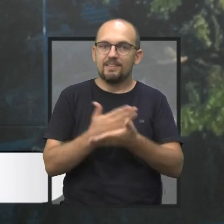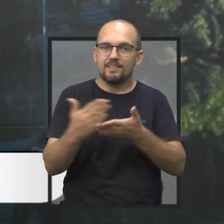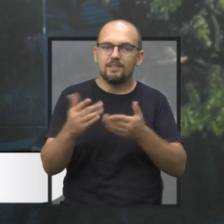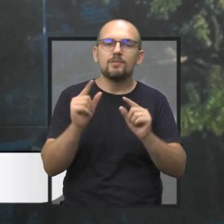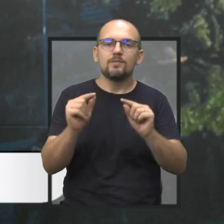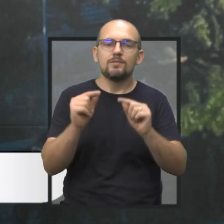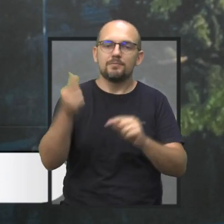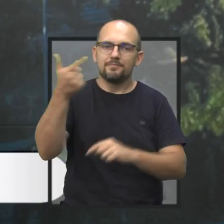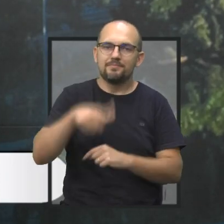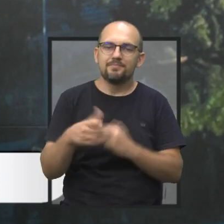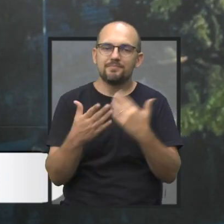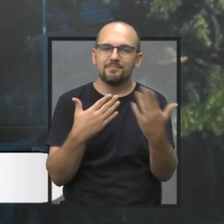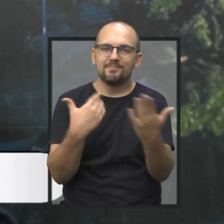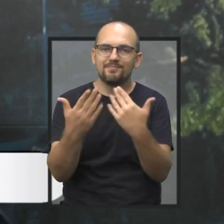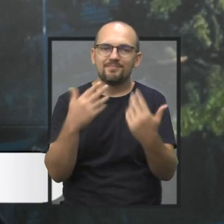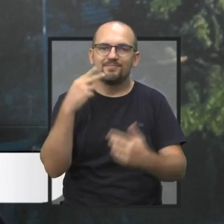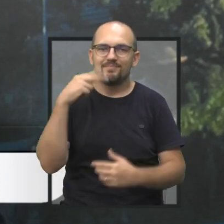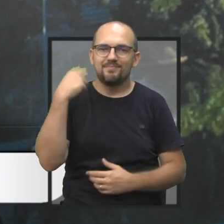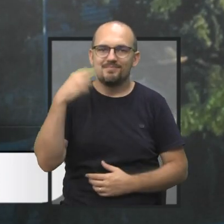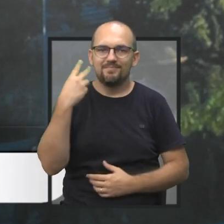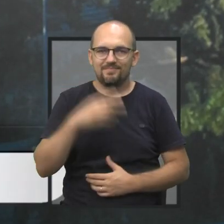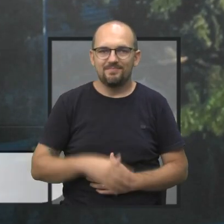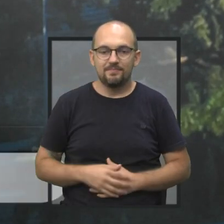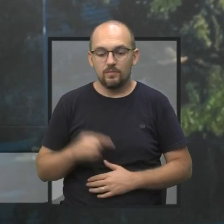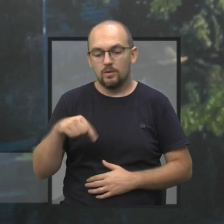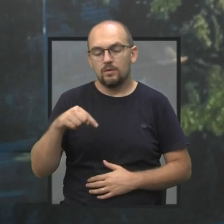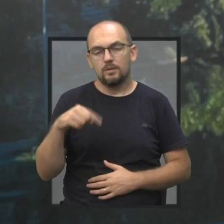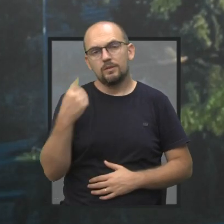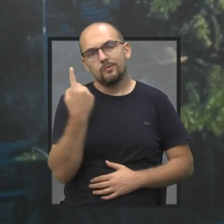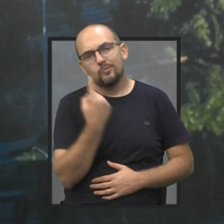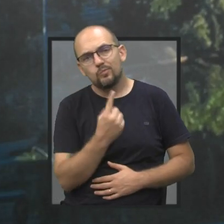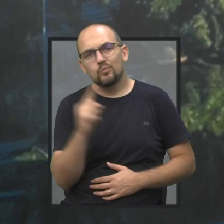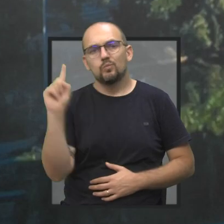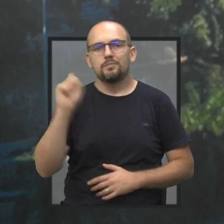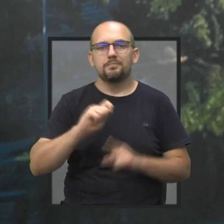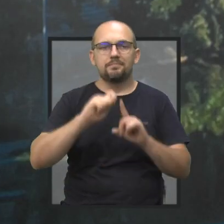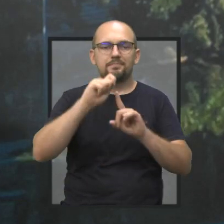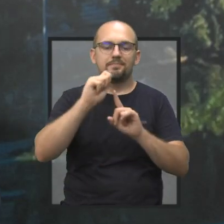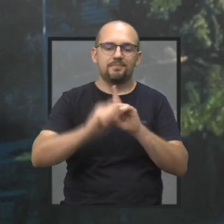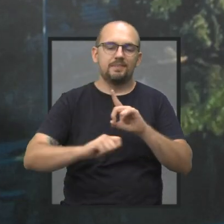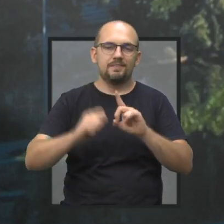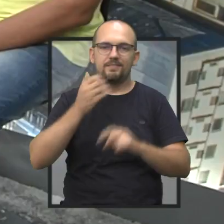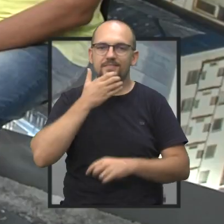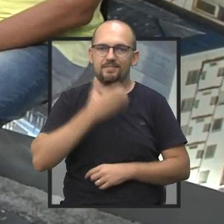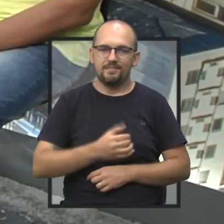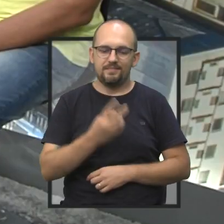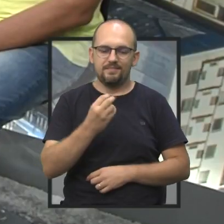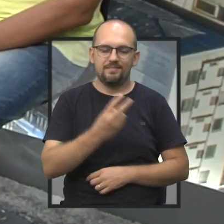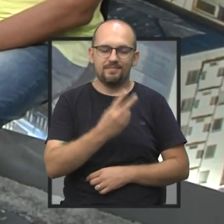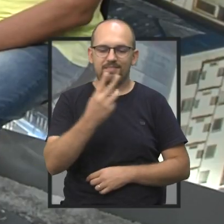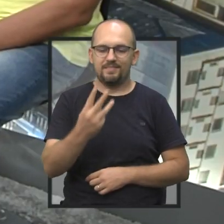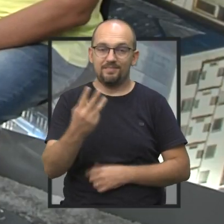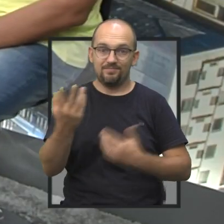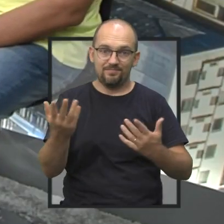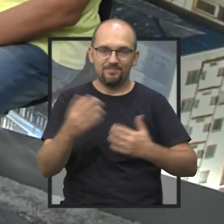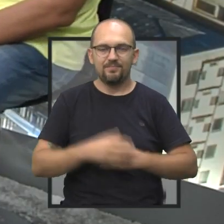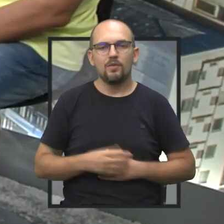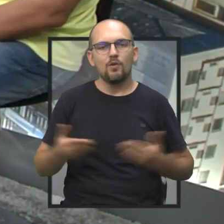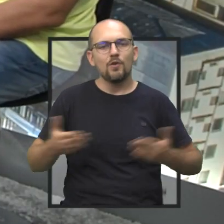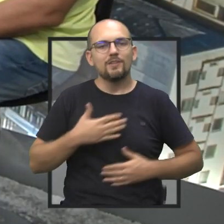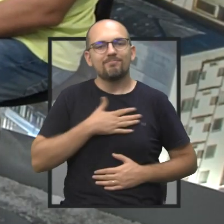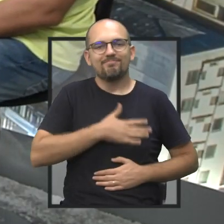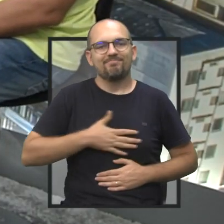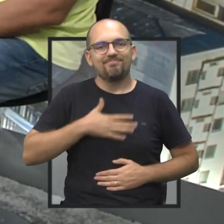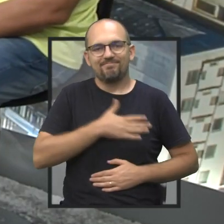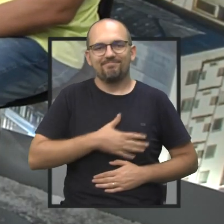ar mais uma edição do Fala Vereador. Esta é a última rodada de 2023. E hoje eu tenho o prazer